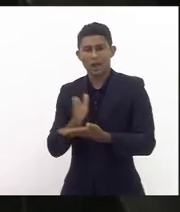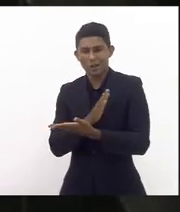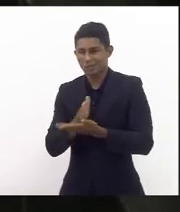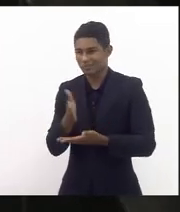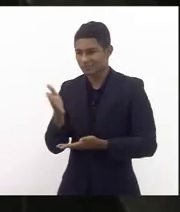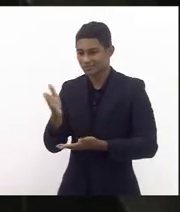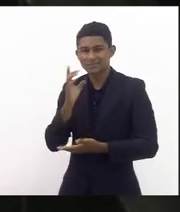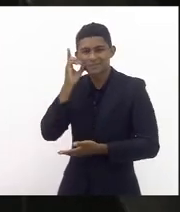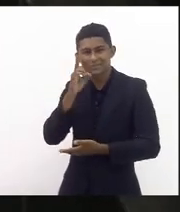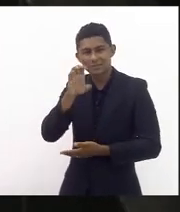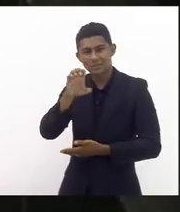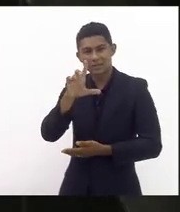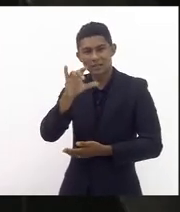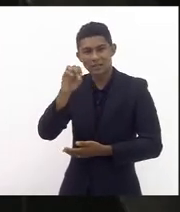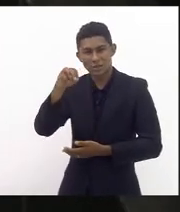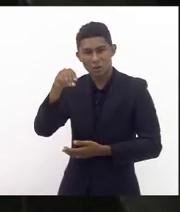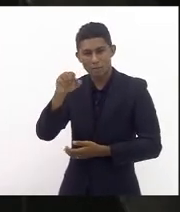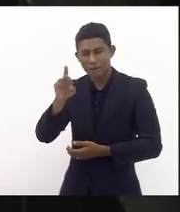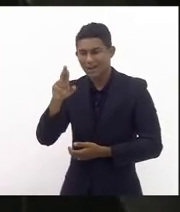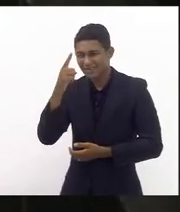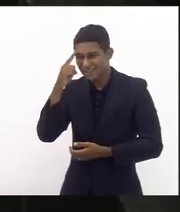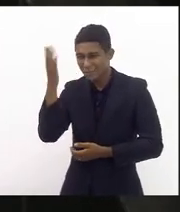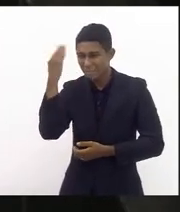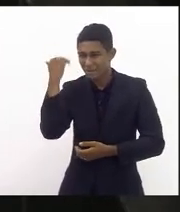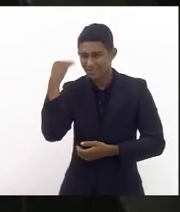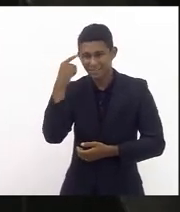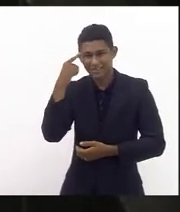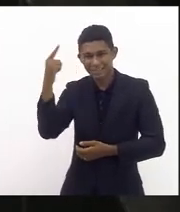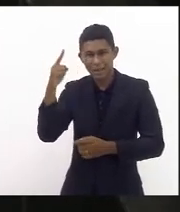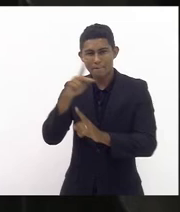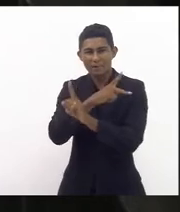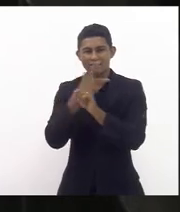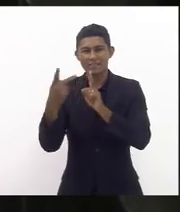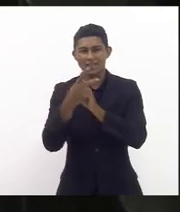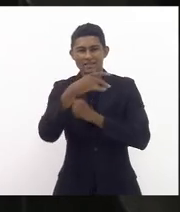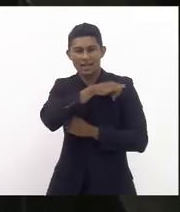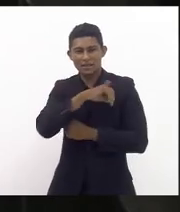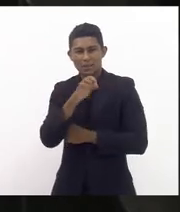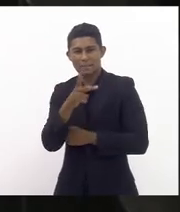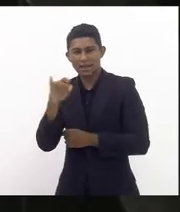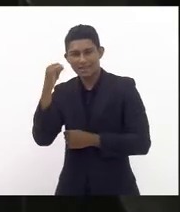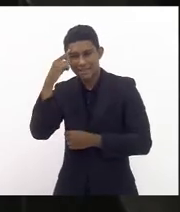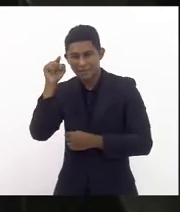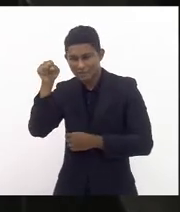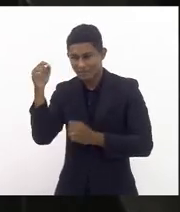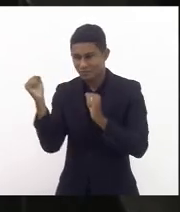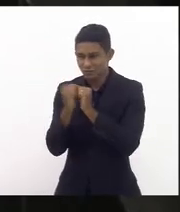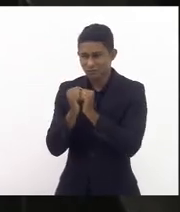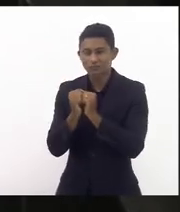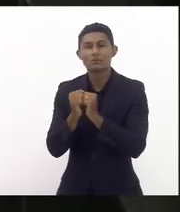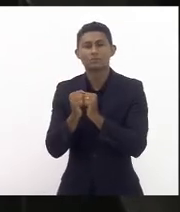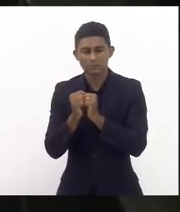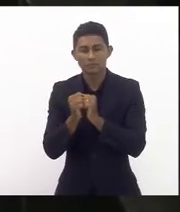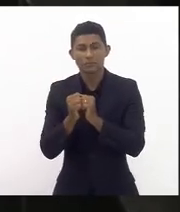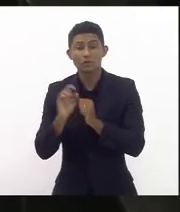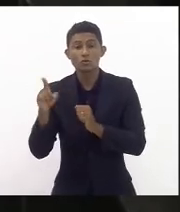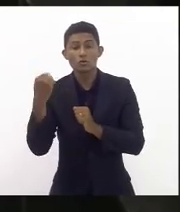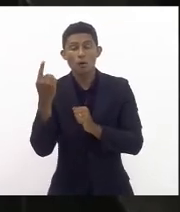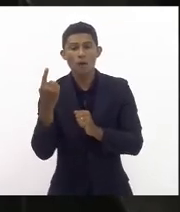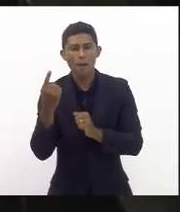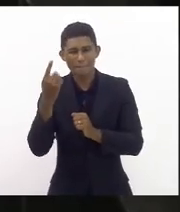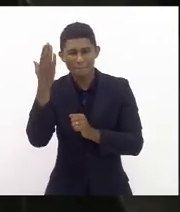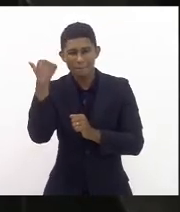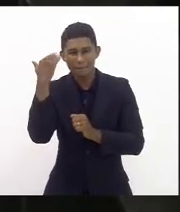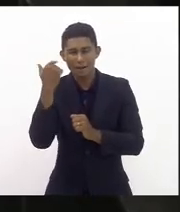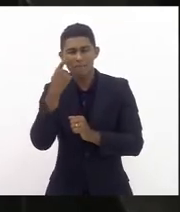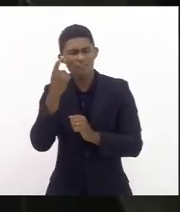foi membro comigo da CPI do Rio Previdência, eu fui o relator, presidida brilhantemente pelo deputado Flávio Serafini, nós constatamos que,